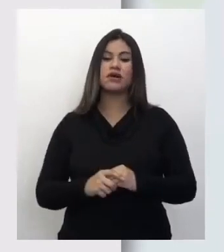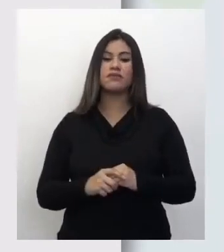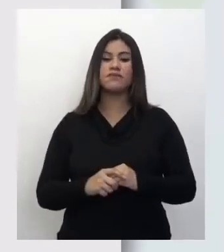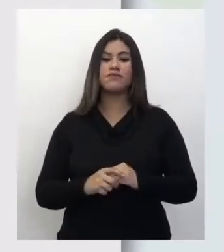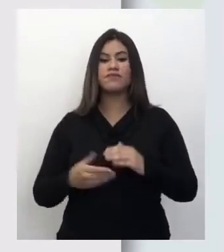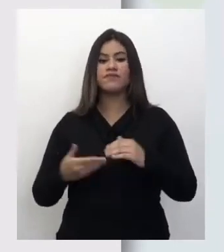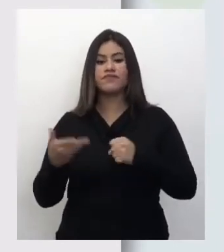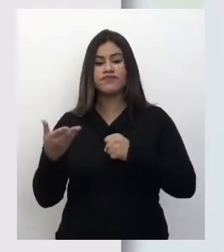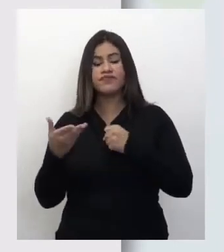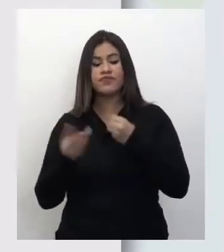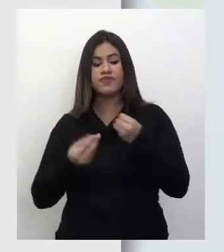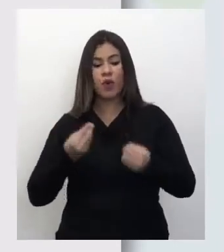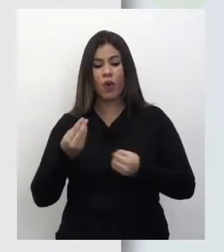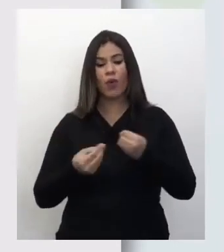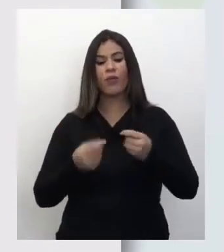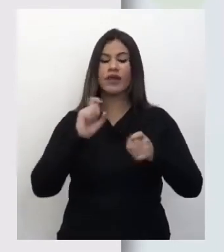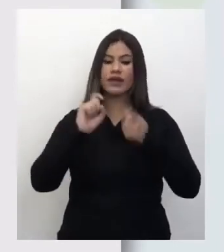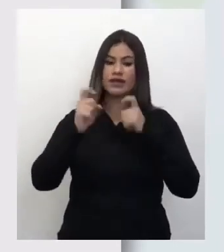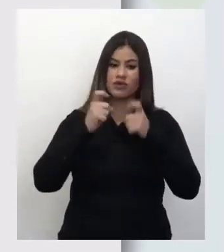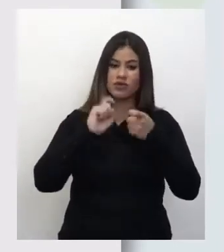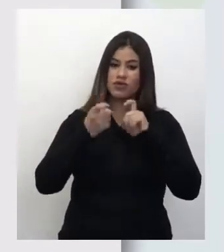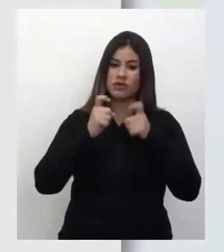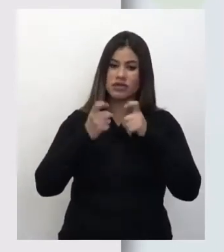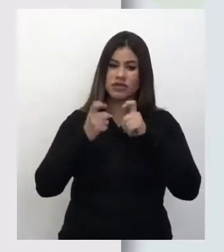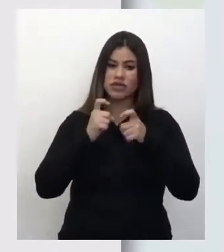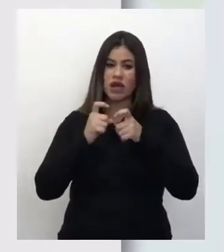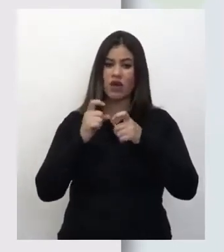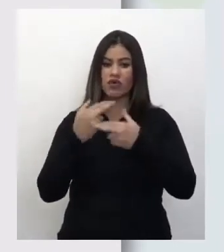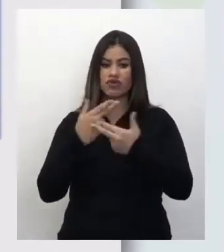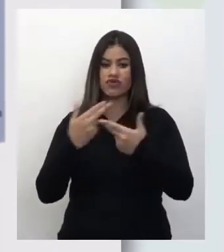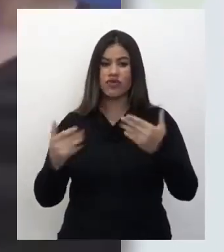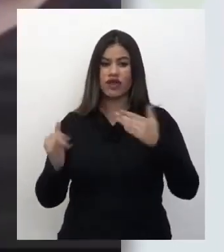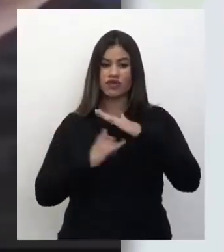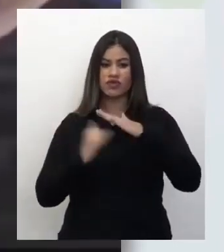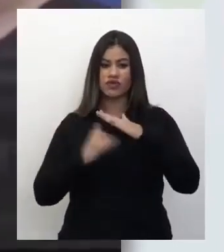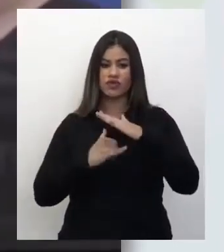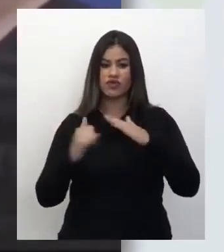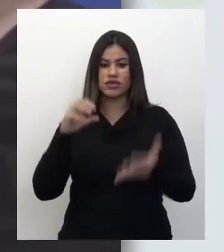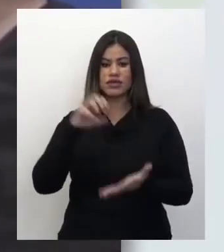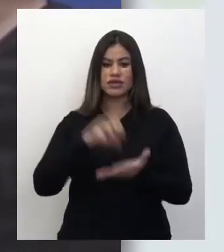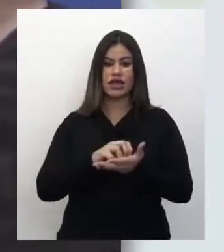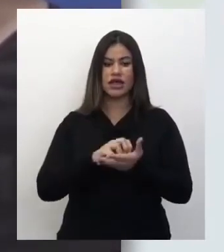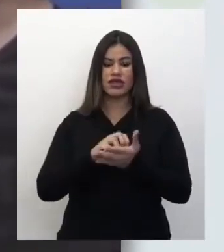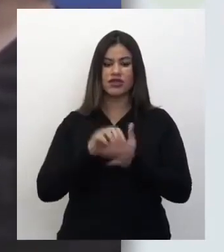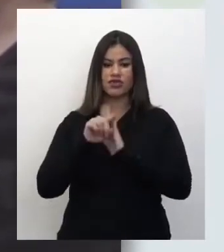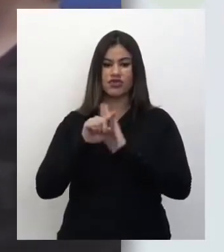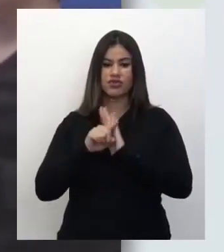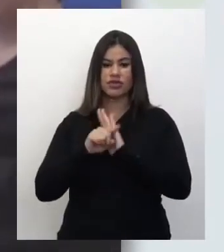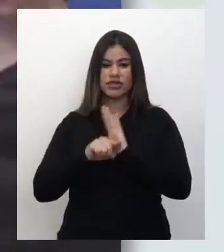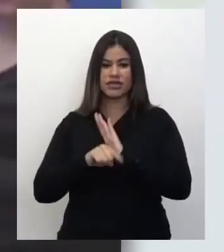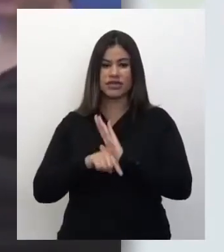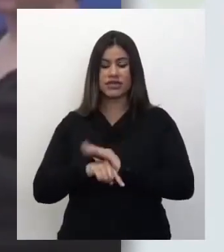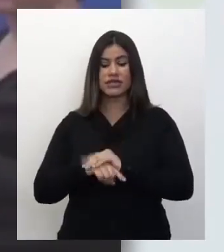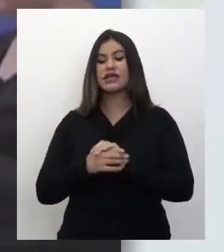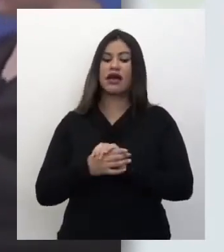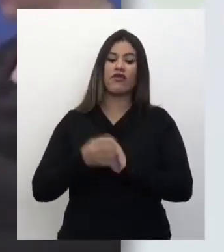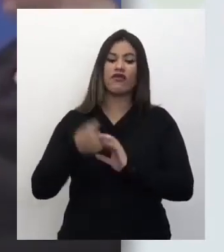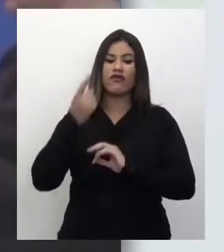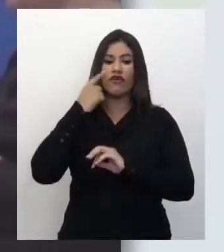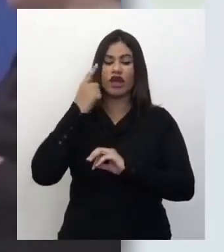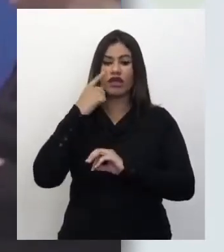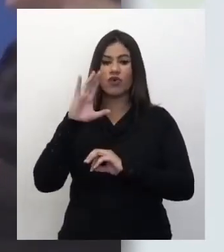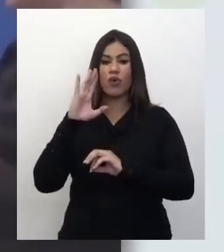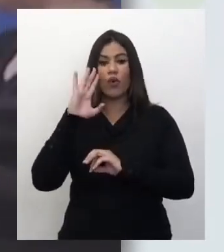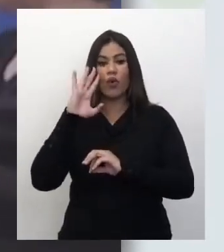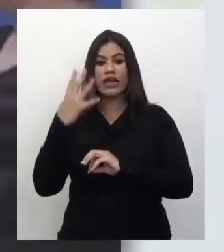com a colaboração de diversos institutos e centros de pesquisa do país, realizando a previsão de clima por